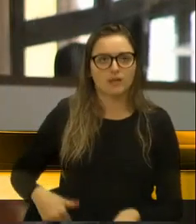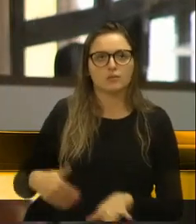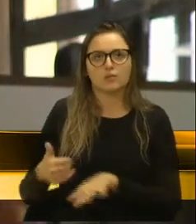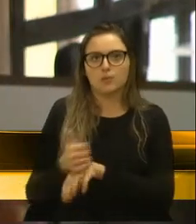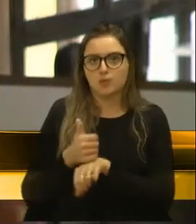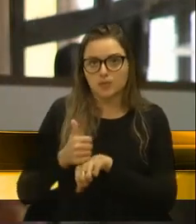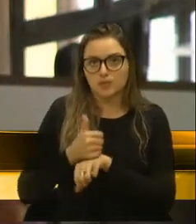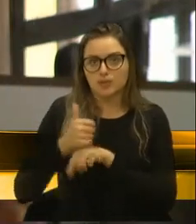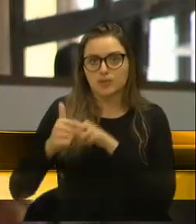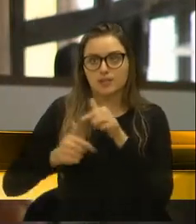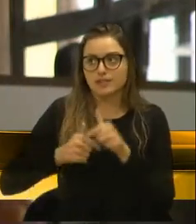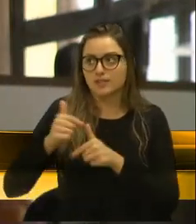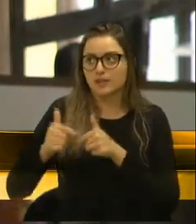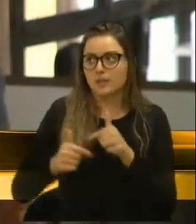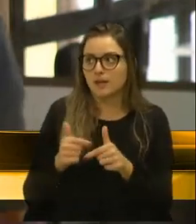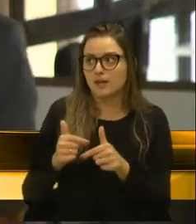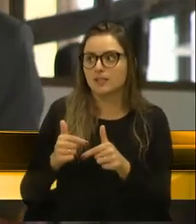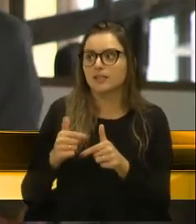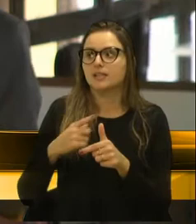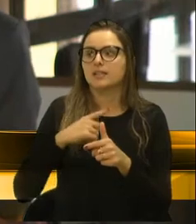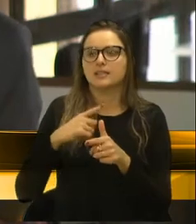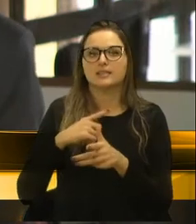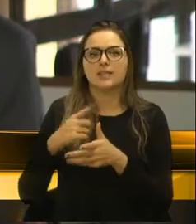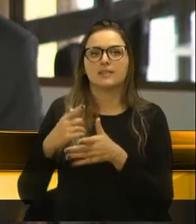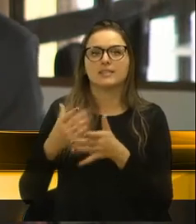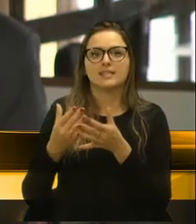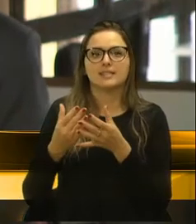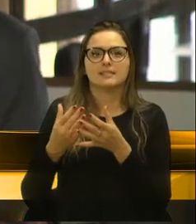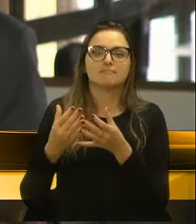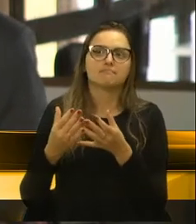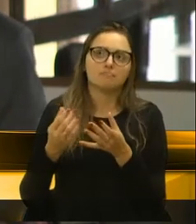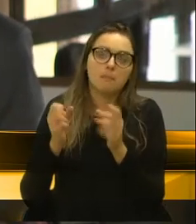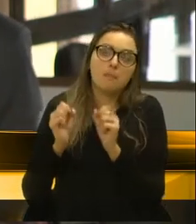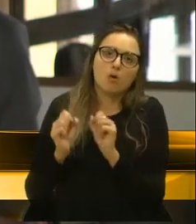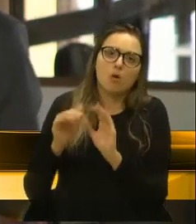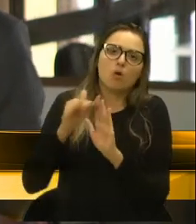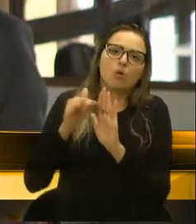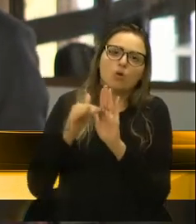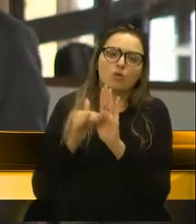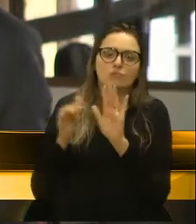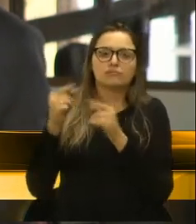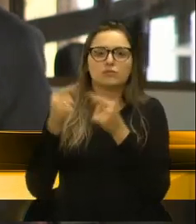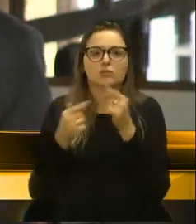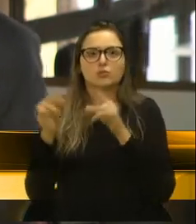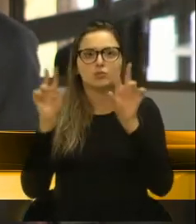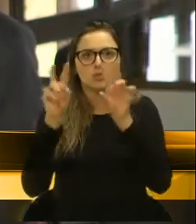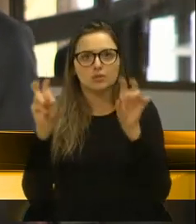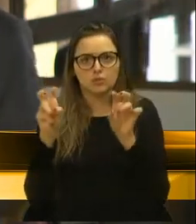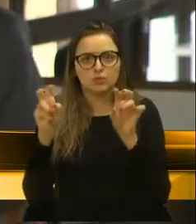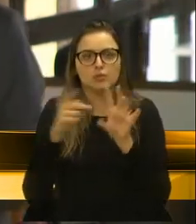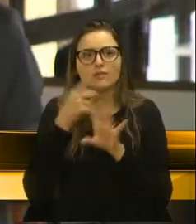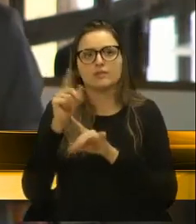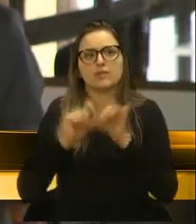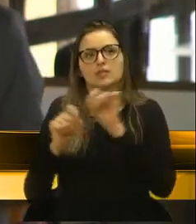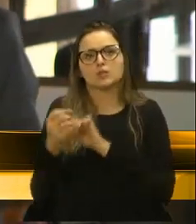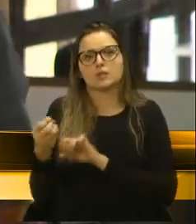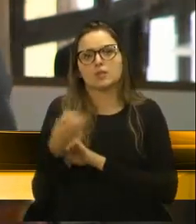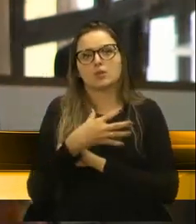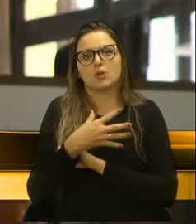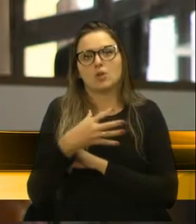trabalhadores, forças vivas, pode-se trabalhar uma pauta que o município ataque a questão da geração do emprego e